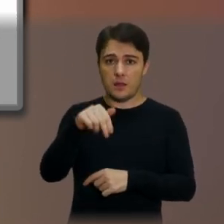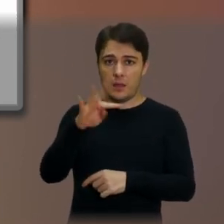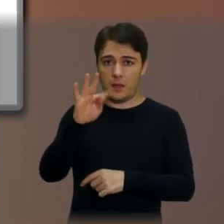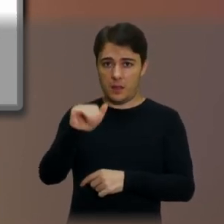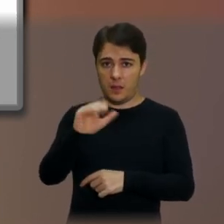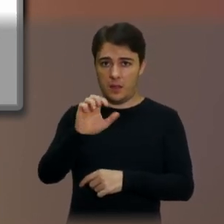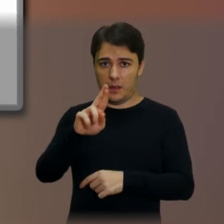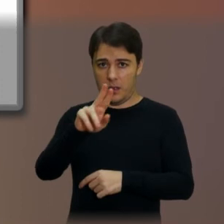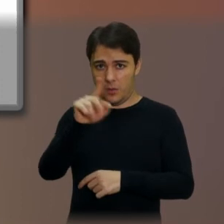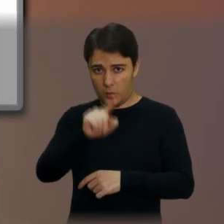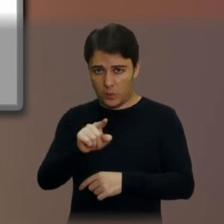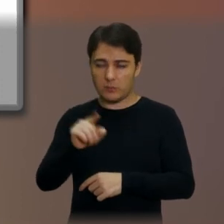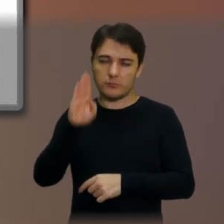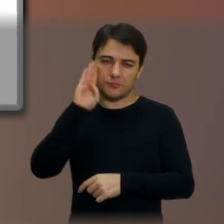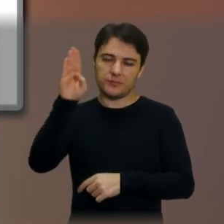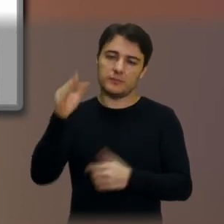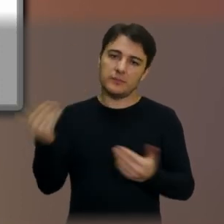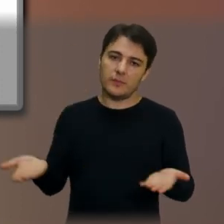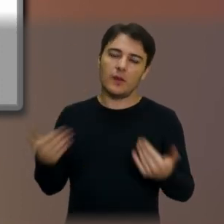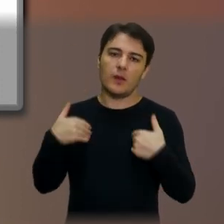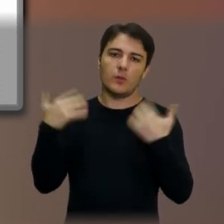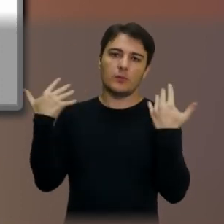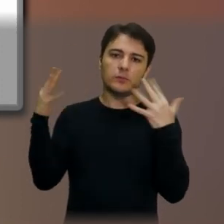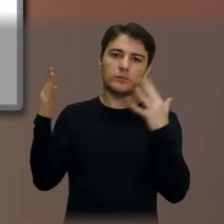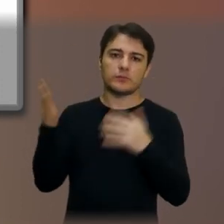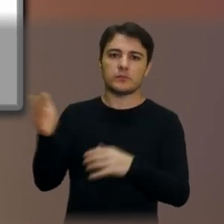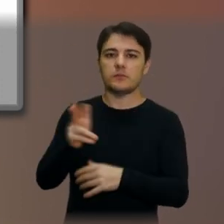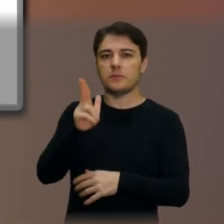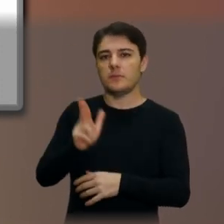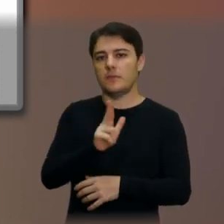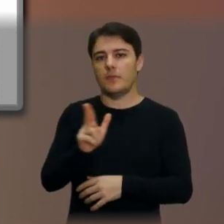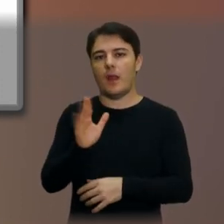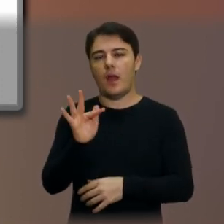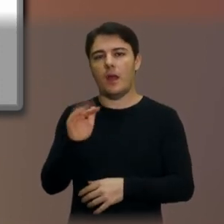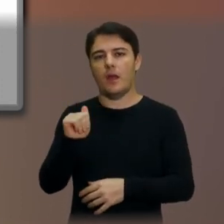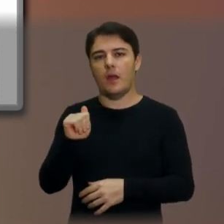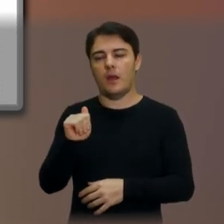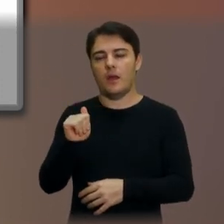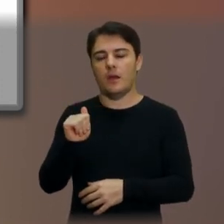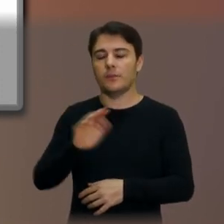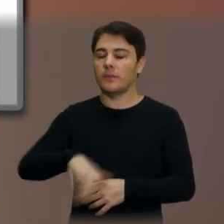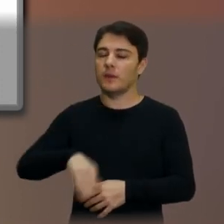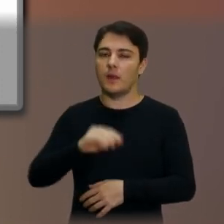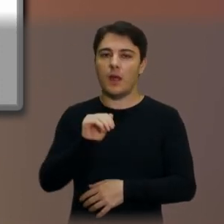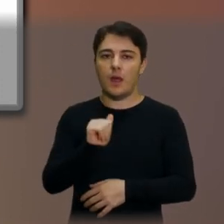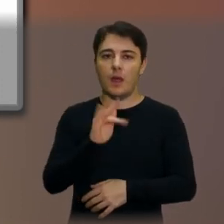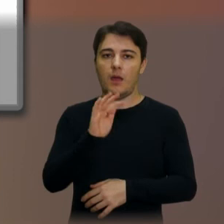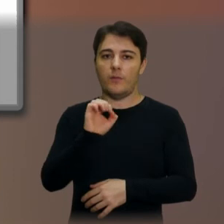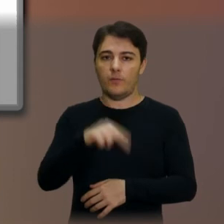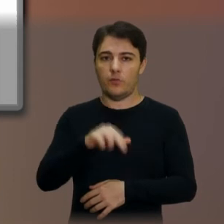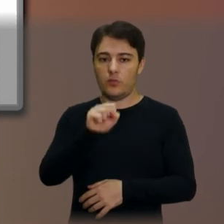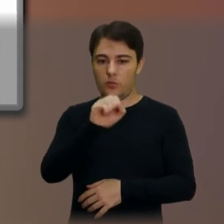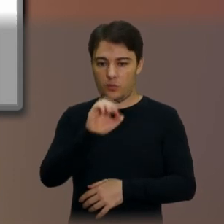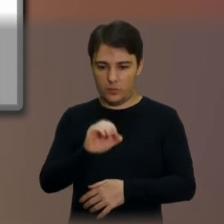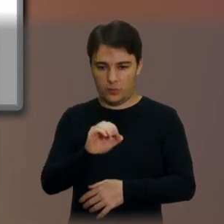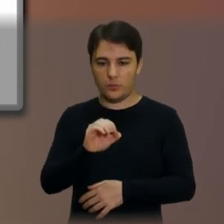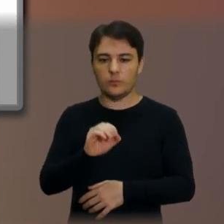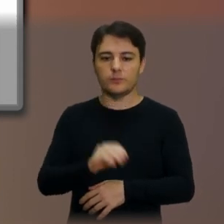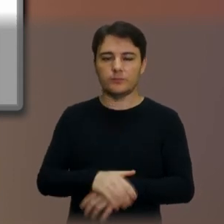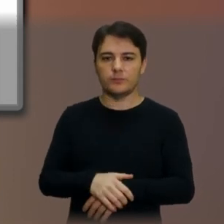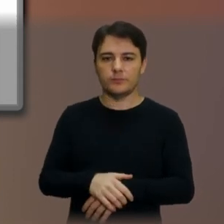então fica aí é uma homenagem ao Padre Afonso a Passa esse grande homem grande exemplo grande pessoa